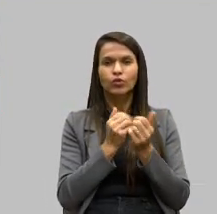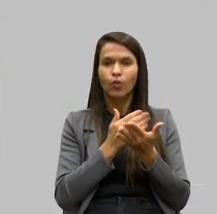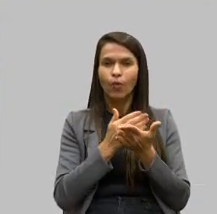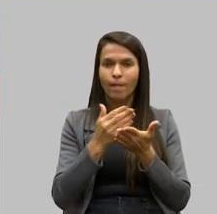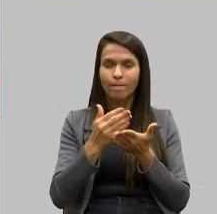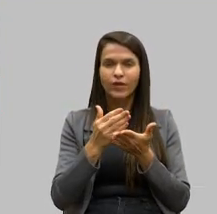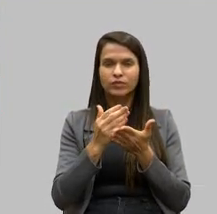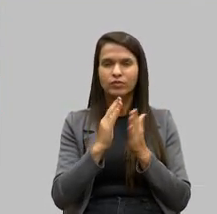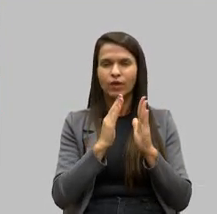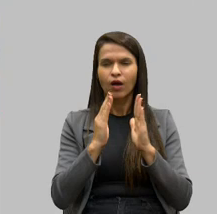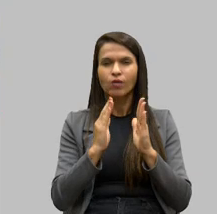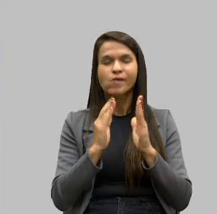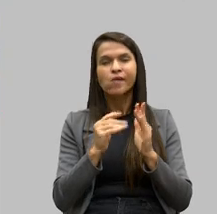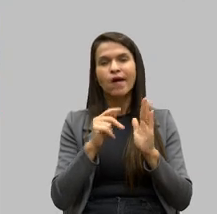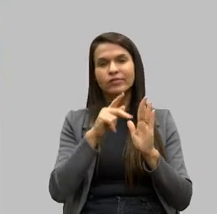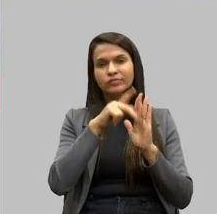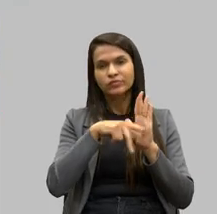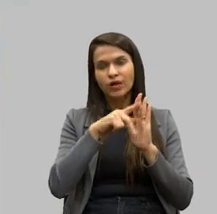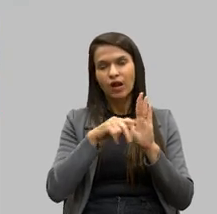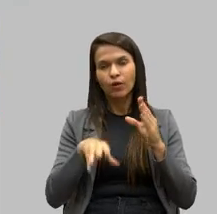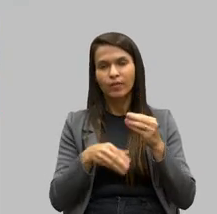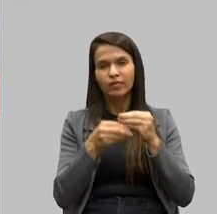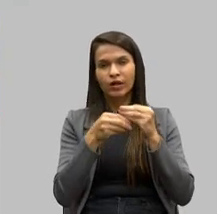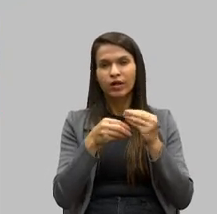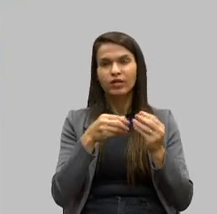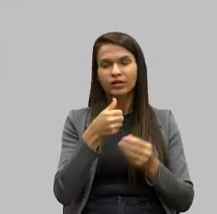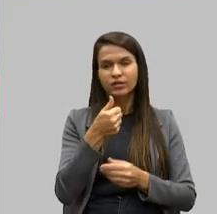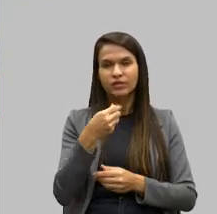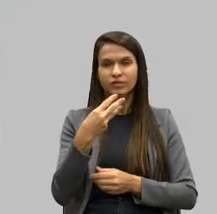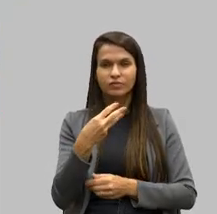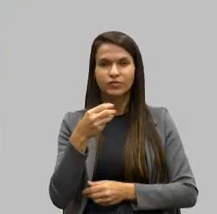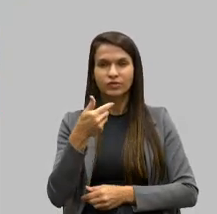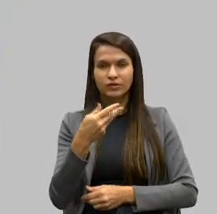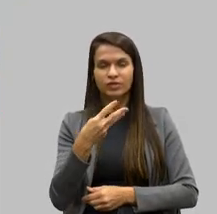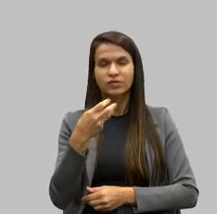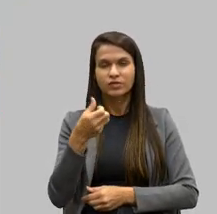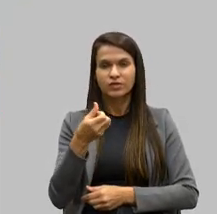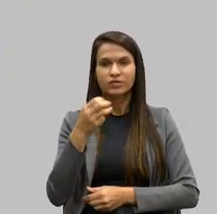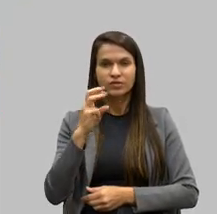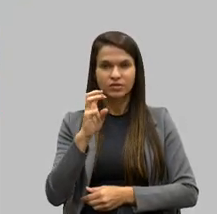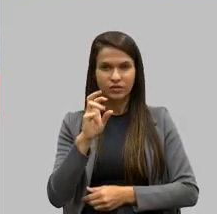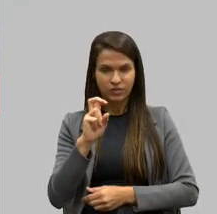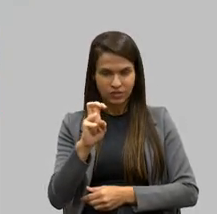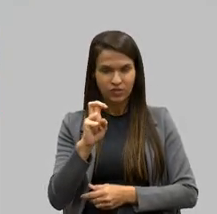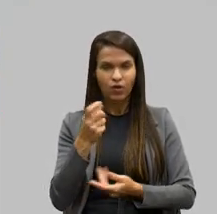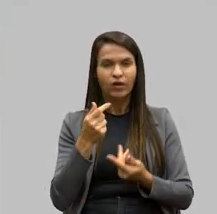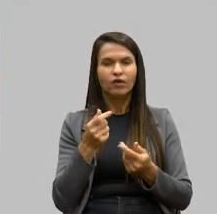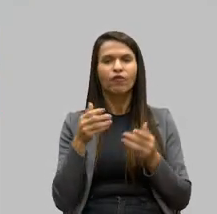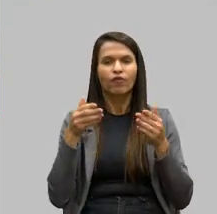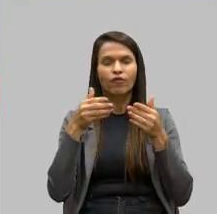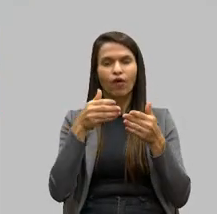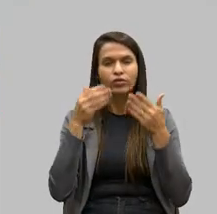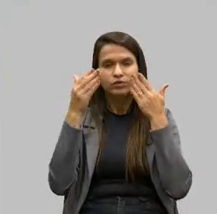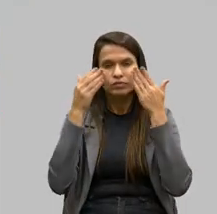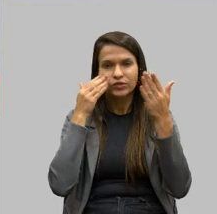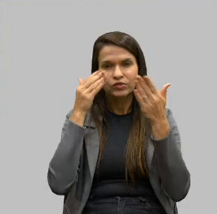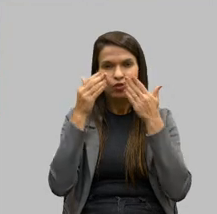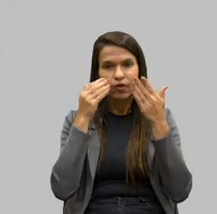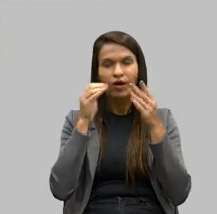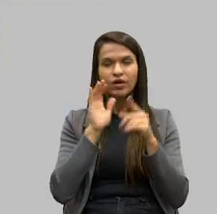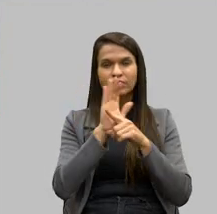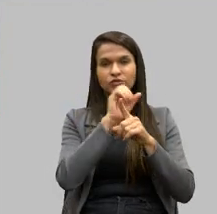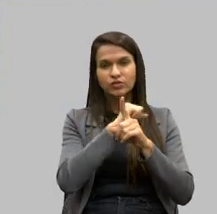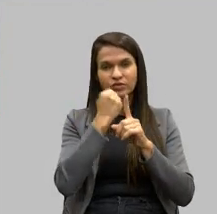é sobre o cumprimento da Lei Federal 13.935, a lei que dispõe sobre os psicólogos e assistentes sociais nas escolas. É de conhecimento